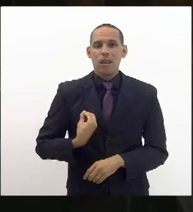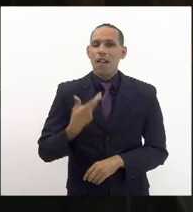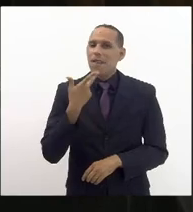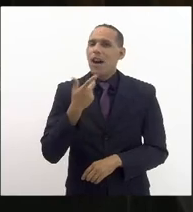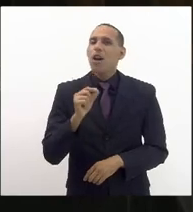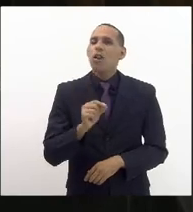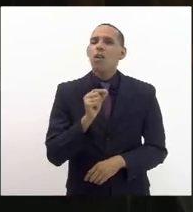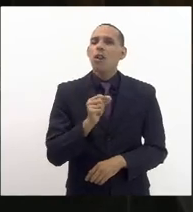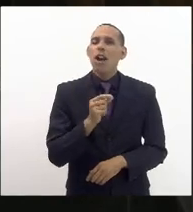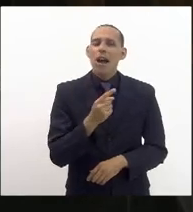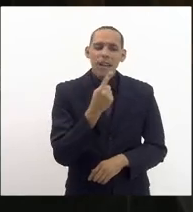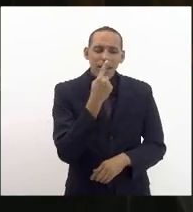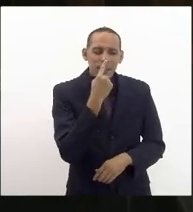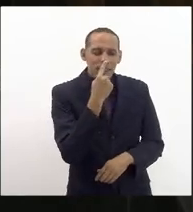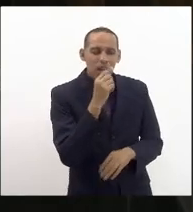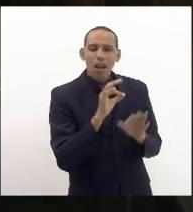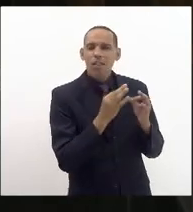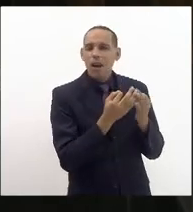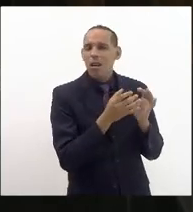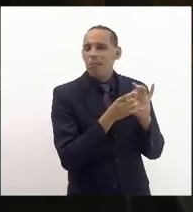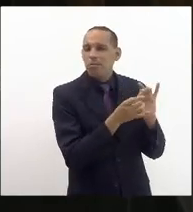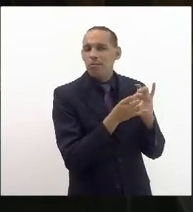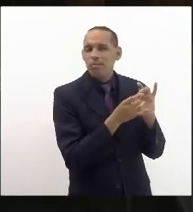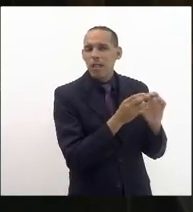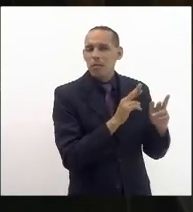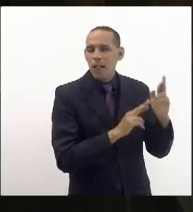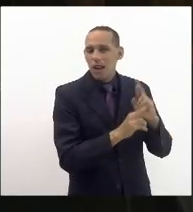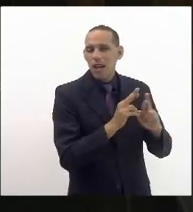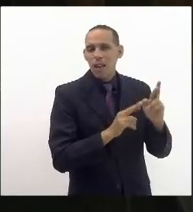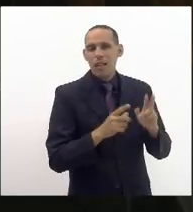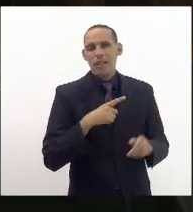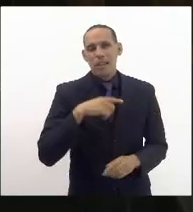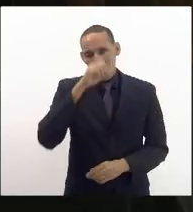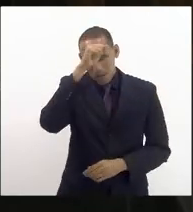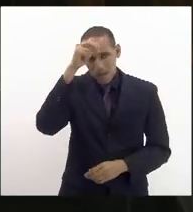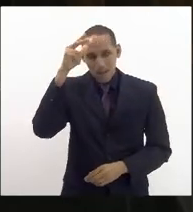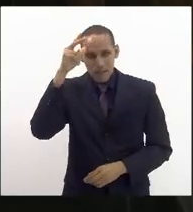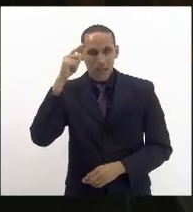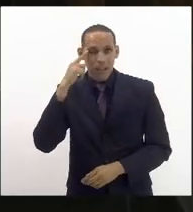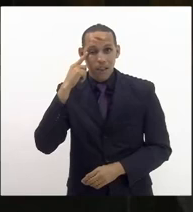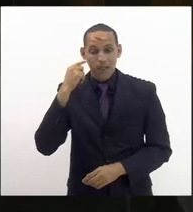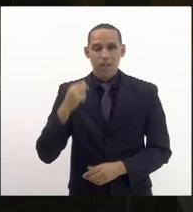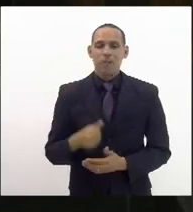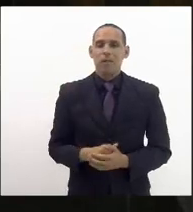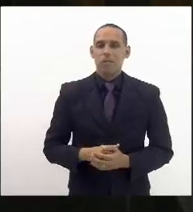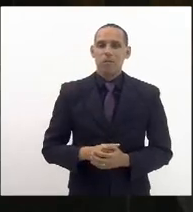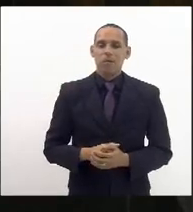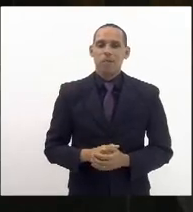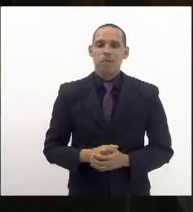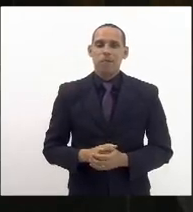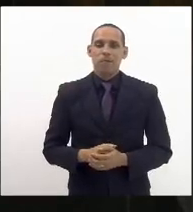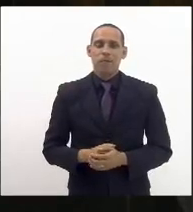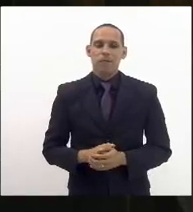relação íntima e familiar com o prefeito, de forma mal educada,